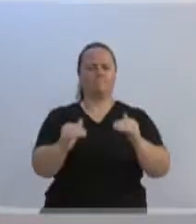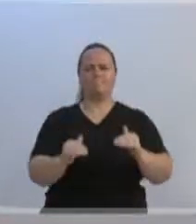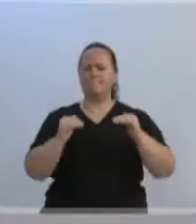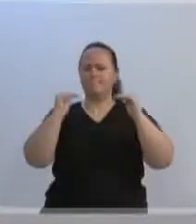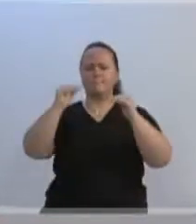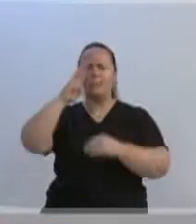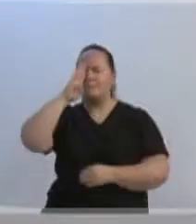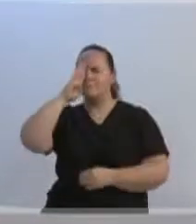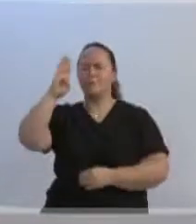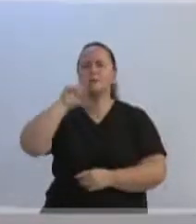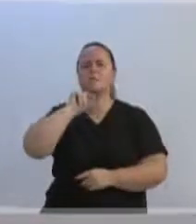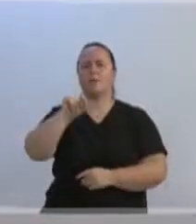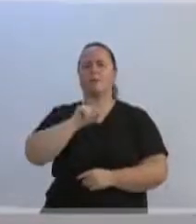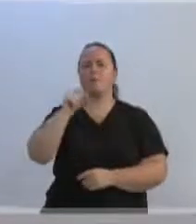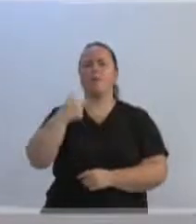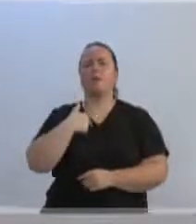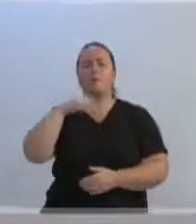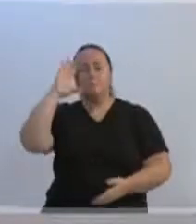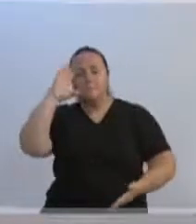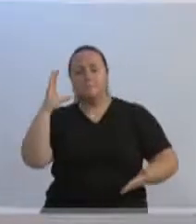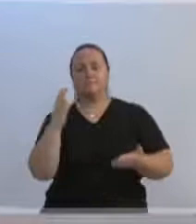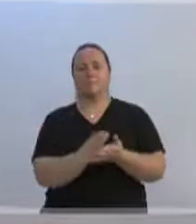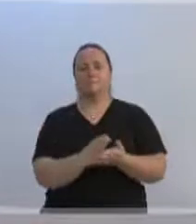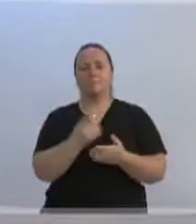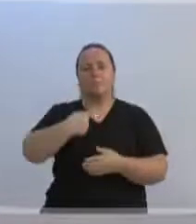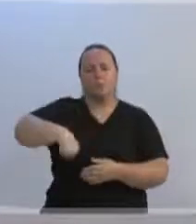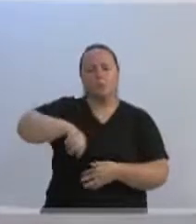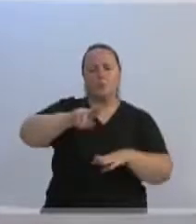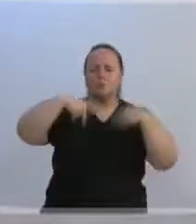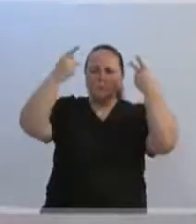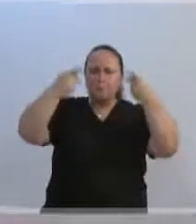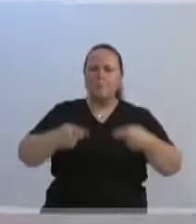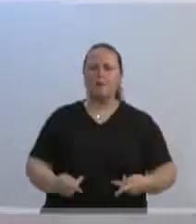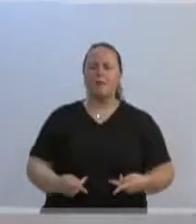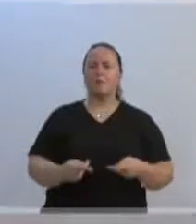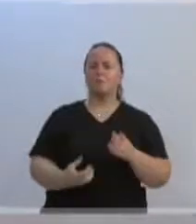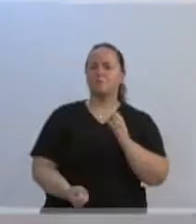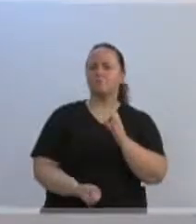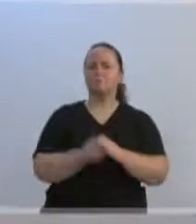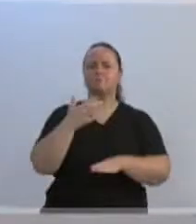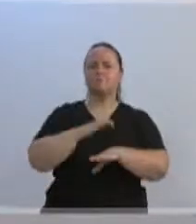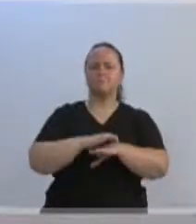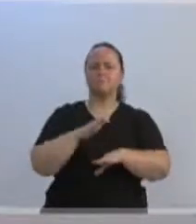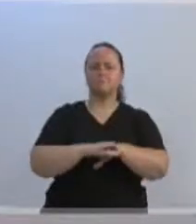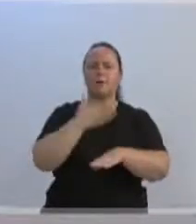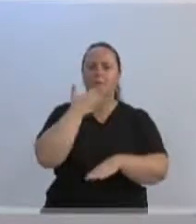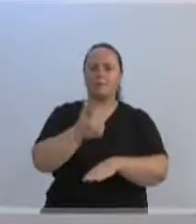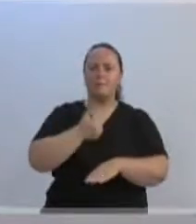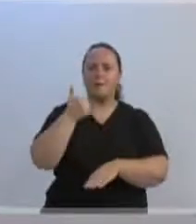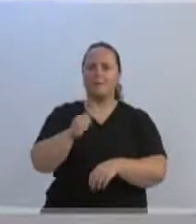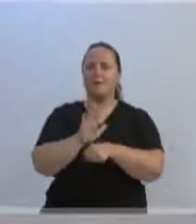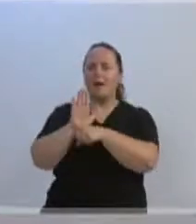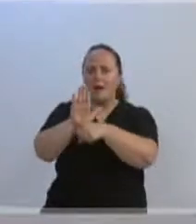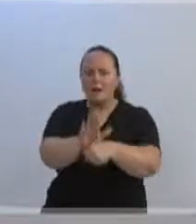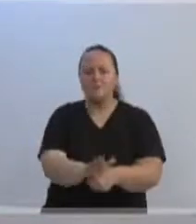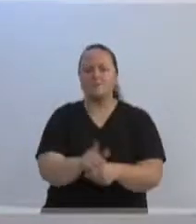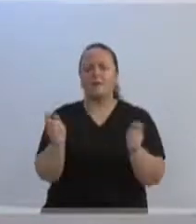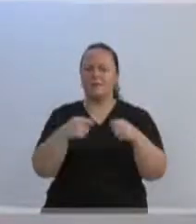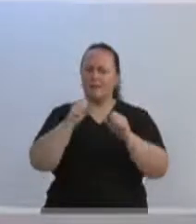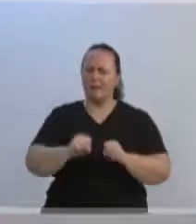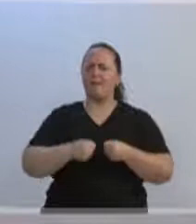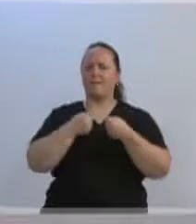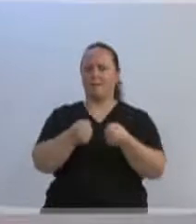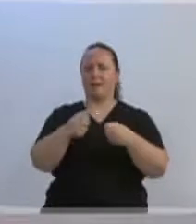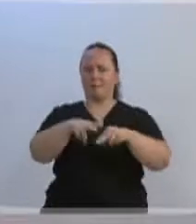partidos estão na crença de que como seres humanos criados para fazer o bem o melhor podemos e devemos fazer acontecer e se esforçar para